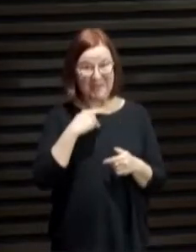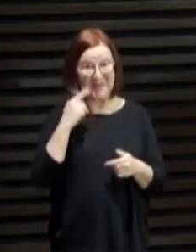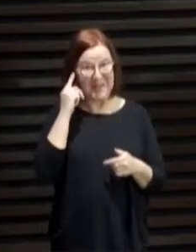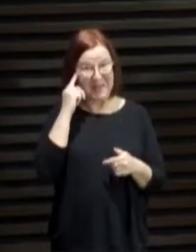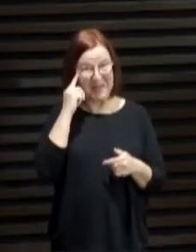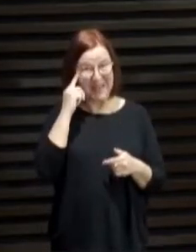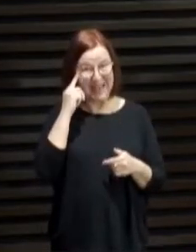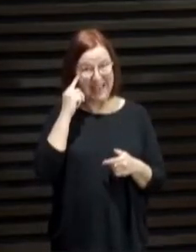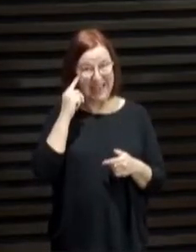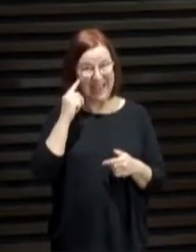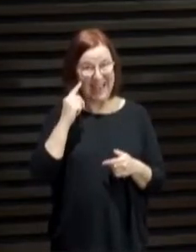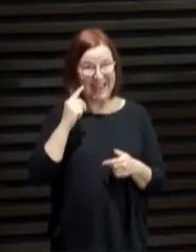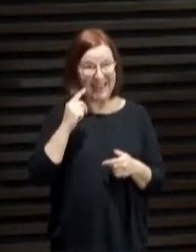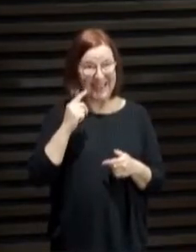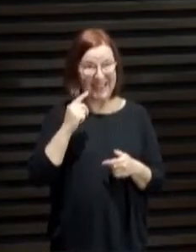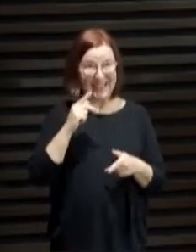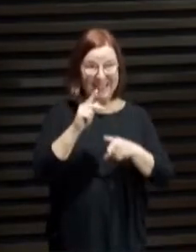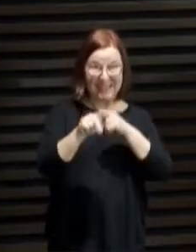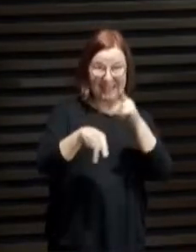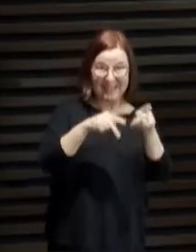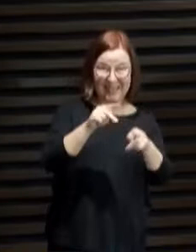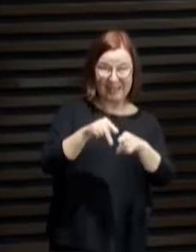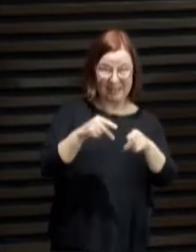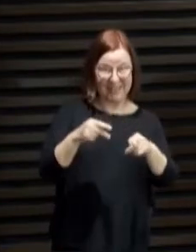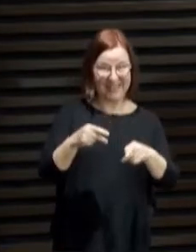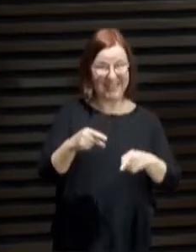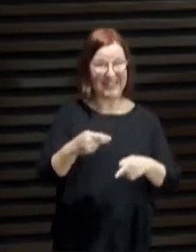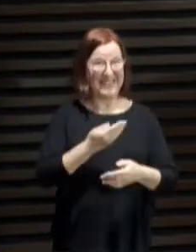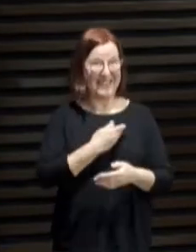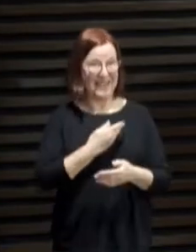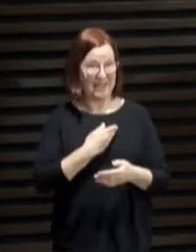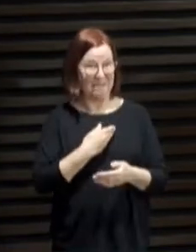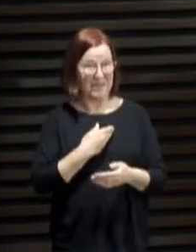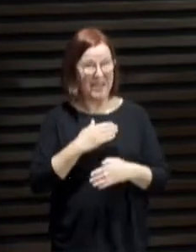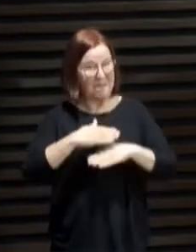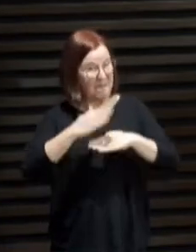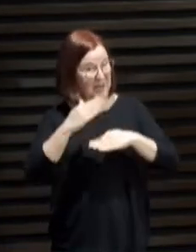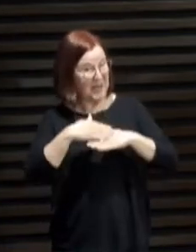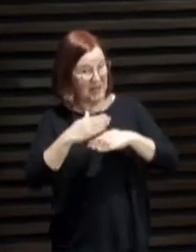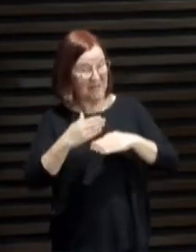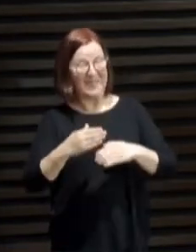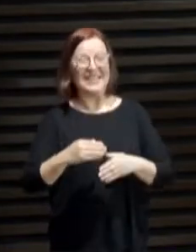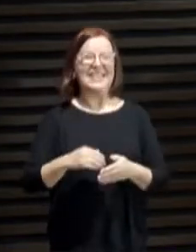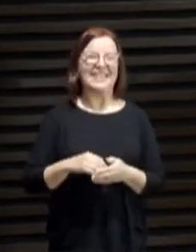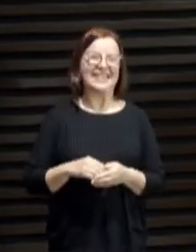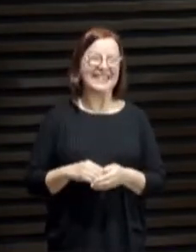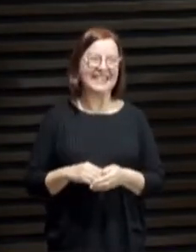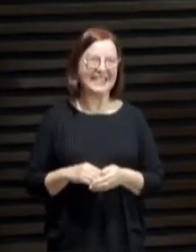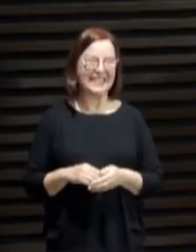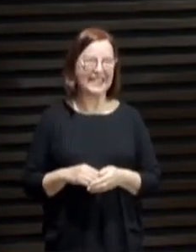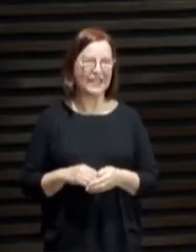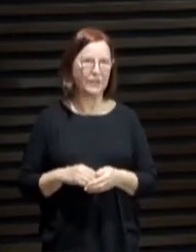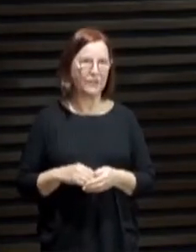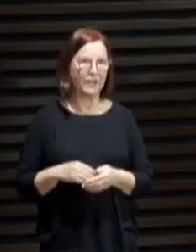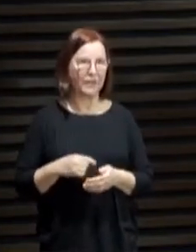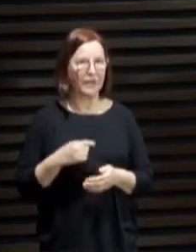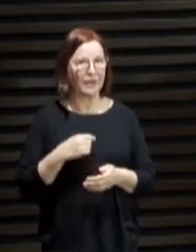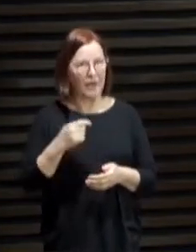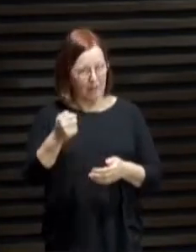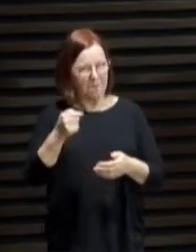tanta gente que a gente tem feito amizade, Leandro, tantos outros que a gente acabou conhecendo por conta deles. Eu já estou quase me mudando para